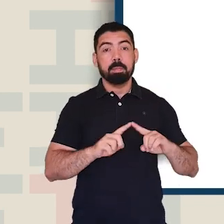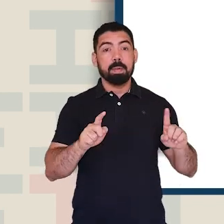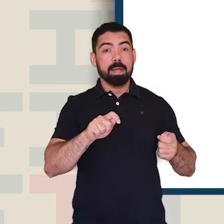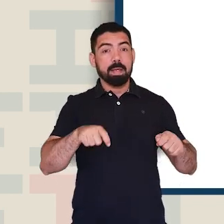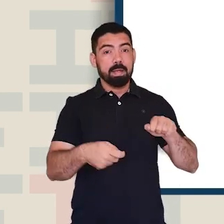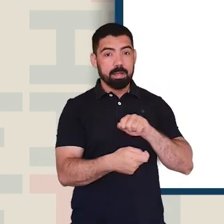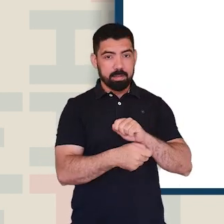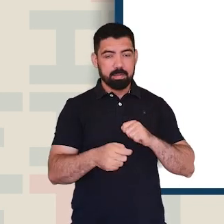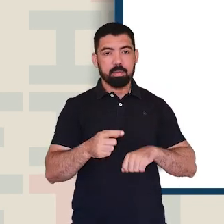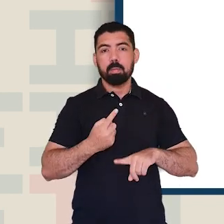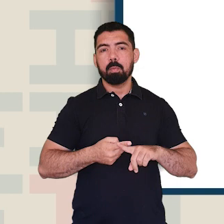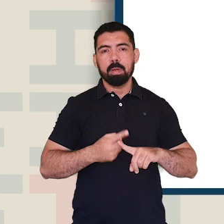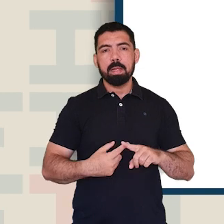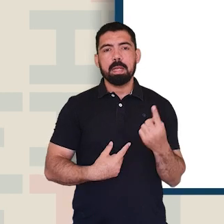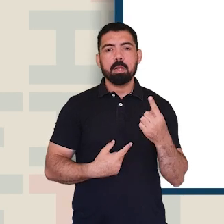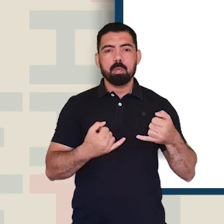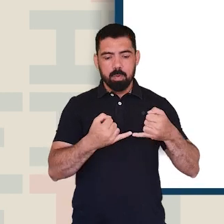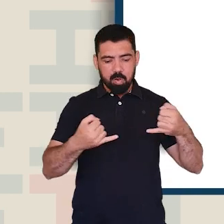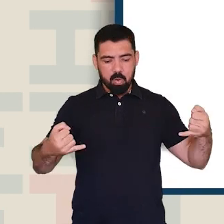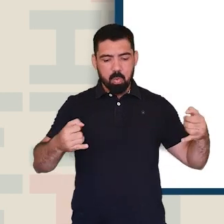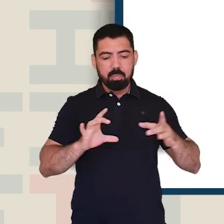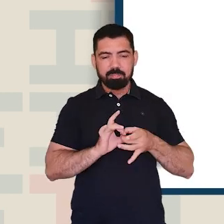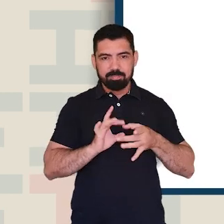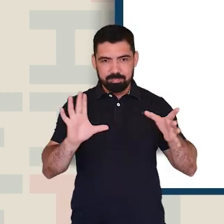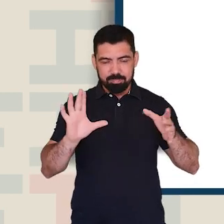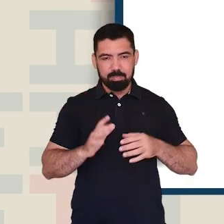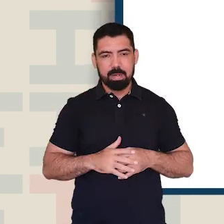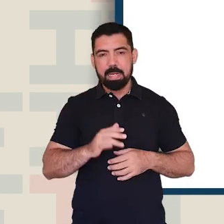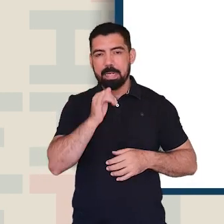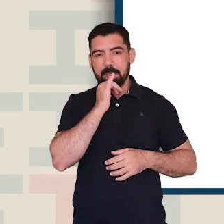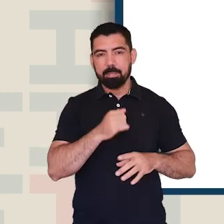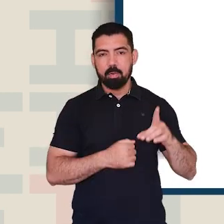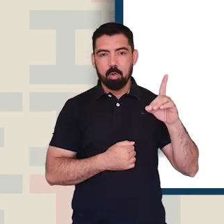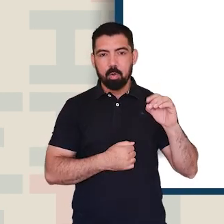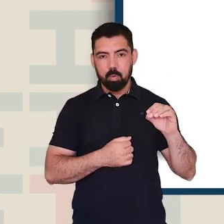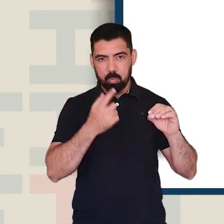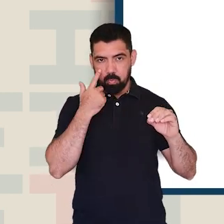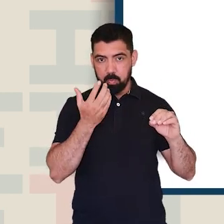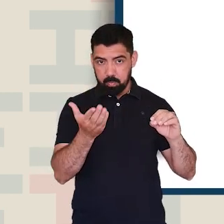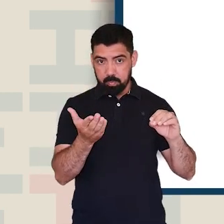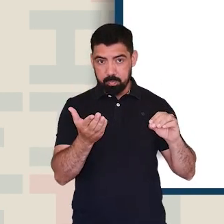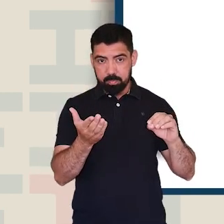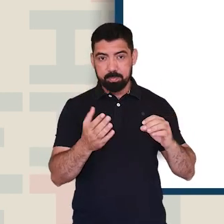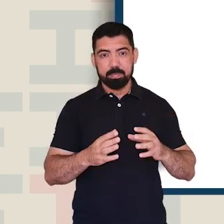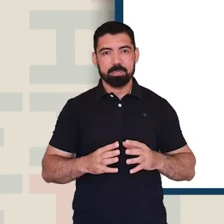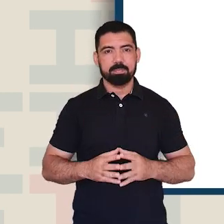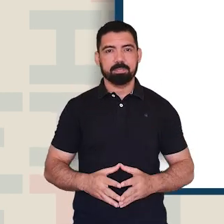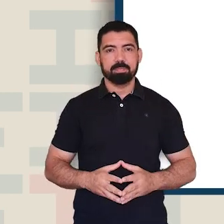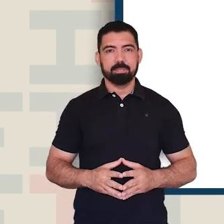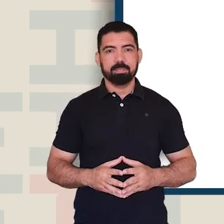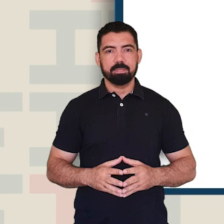ter que adaptar aqui por conta da corda solta. Então, digamos que eu fizesse um dó com esses dedos aqui.